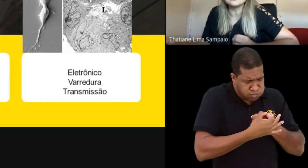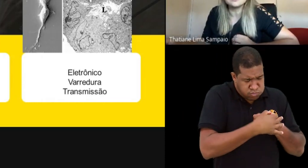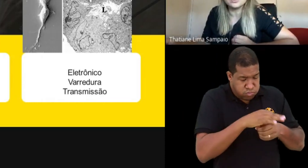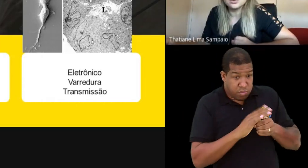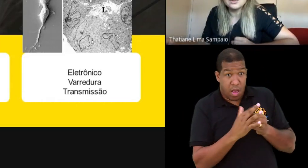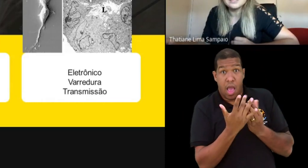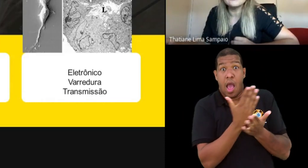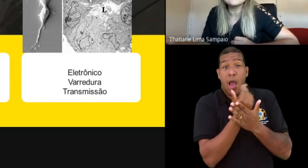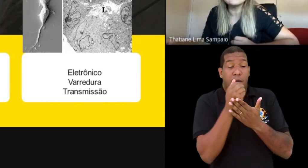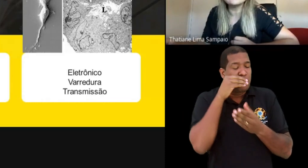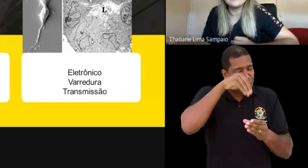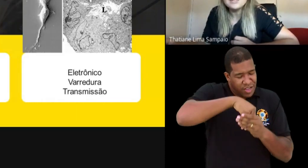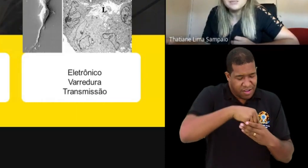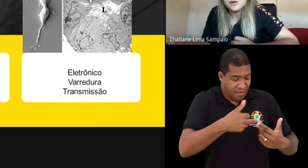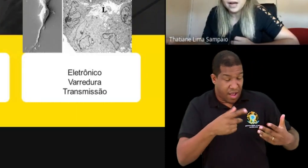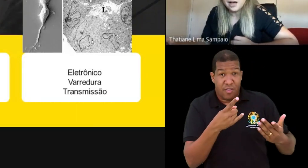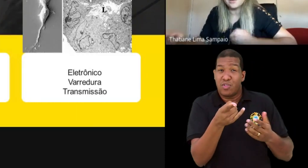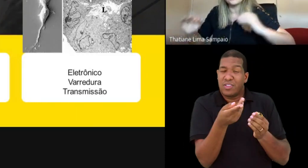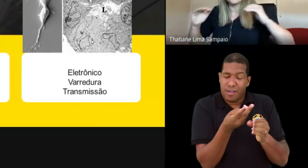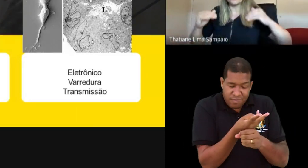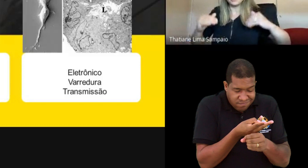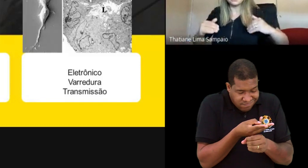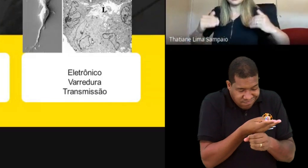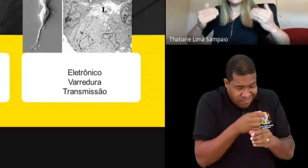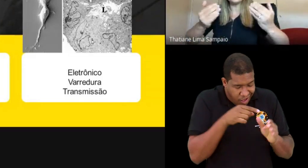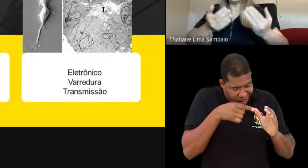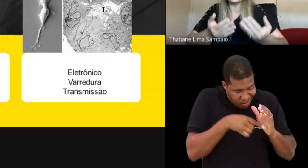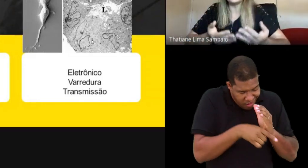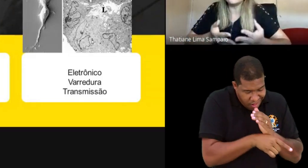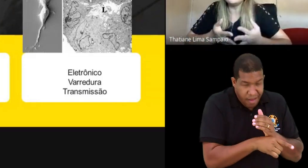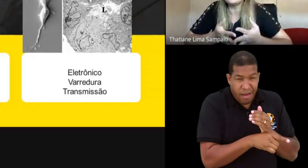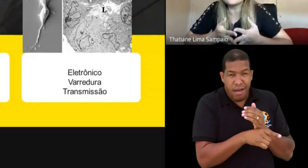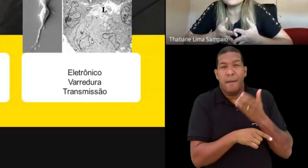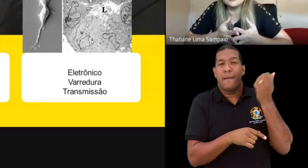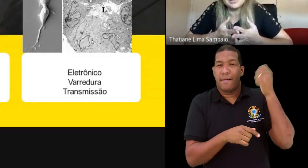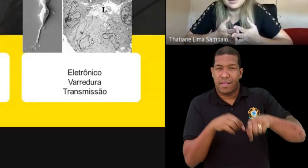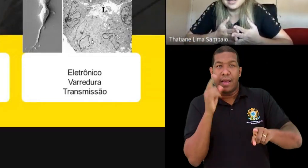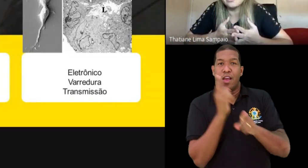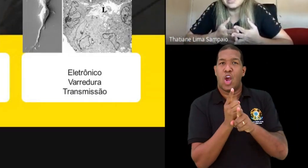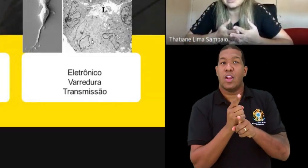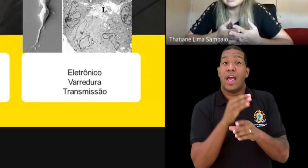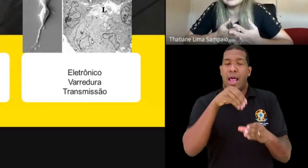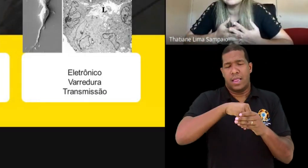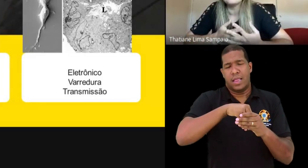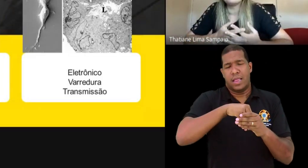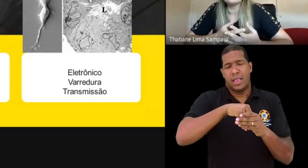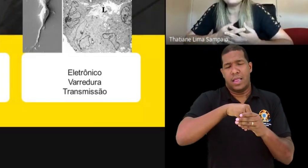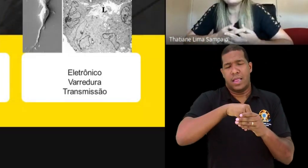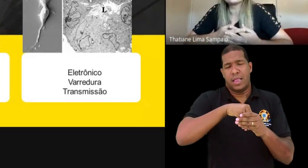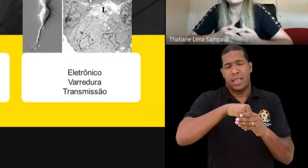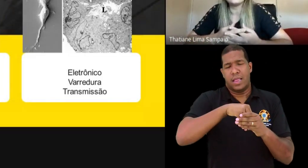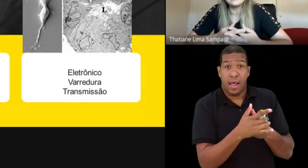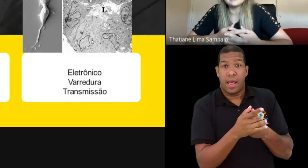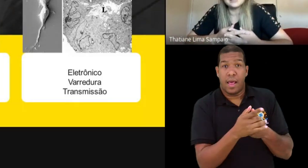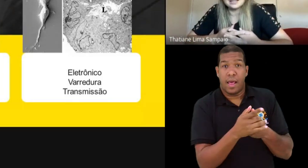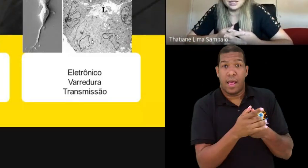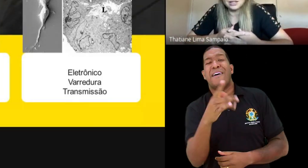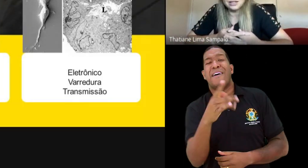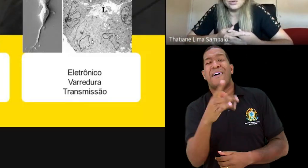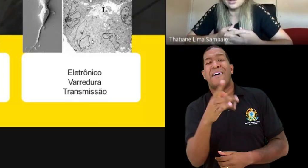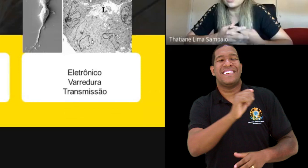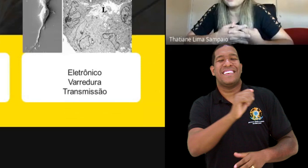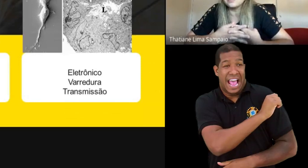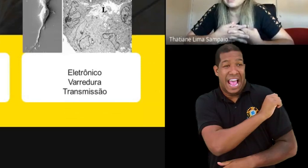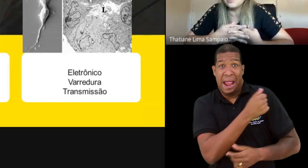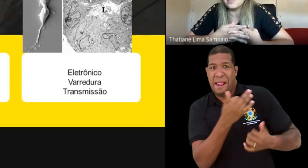e outras estruturas que vocês vão explorar com mais tranquilidade em nossos modelos celulares. Para vários colegas que estão